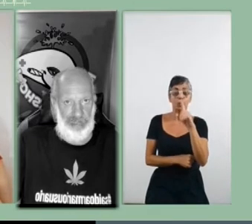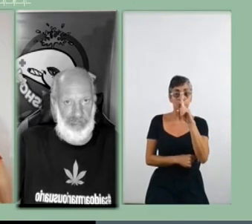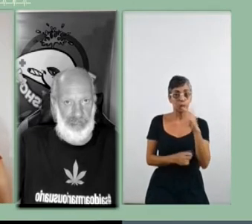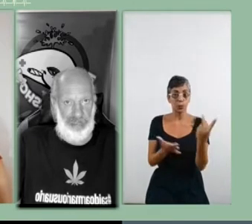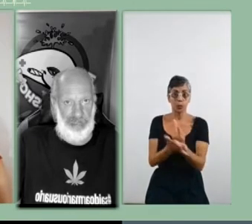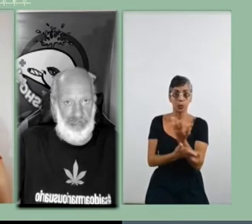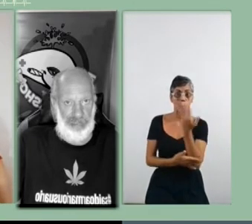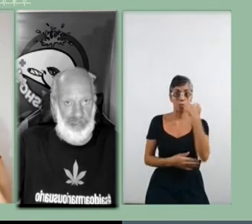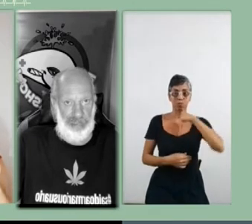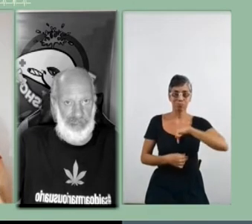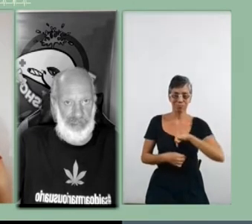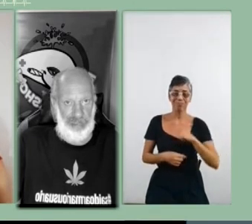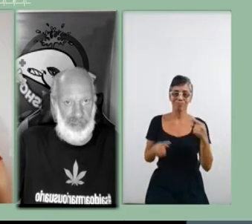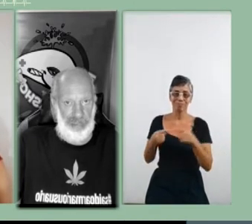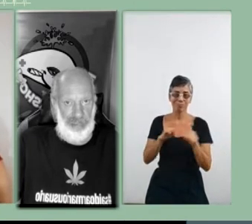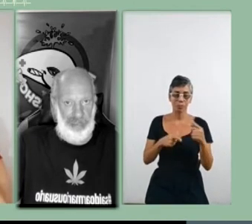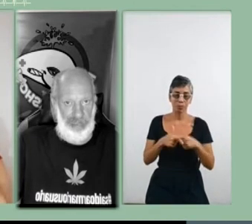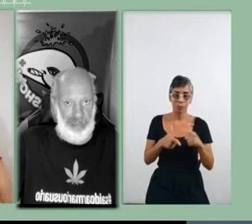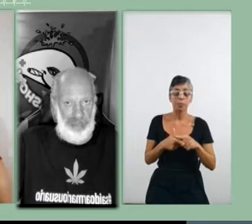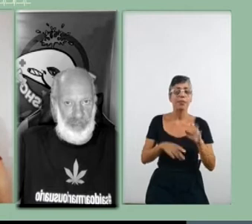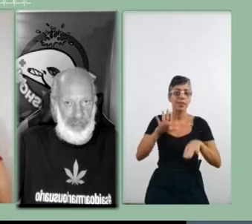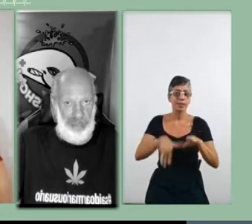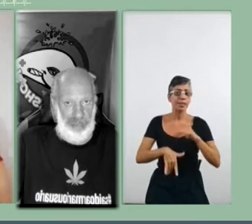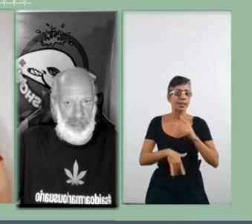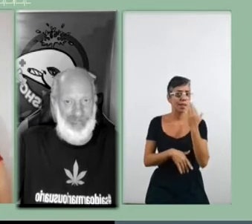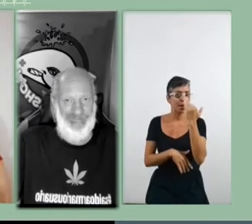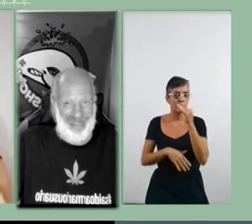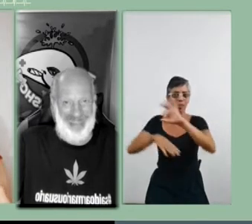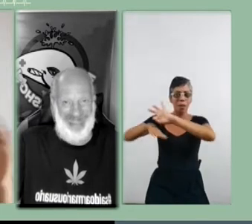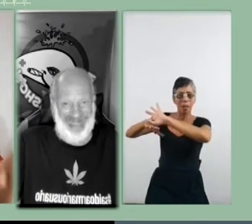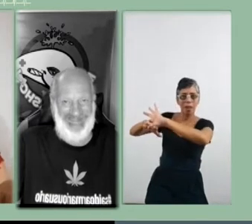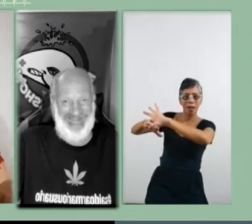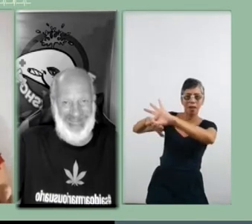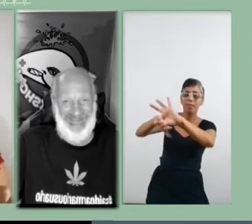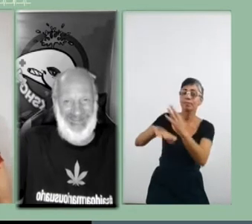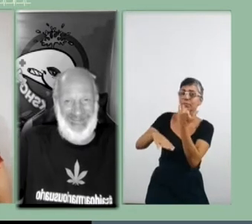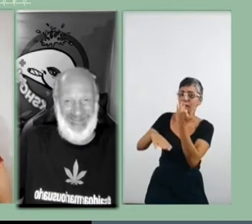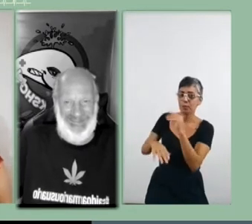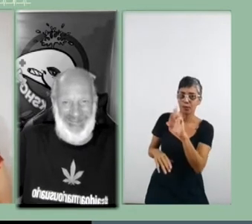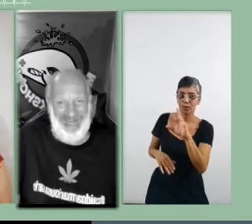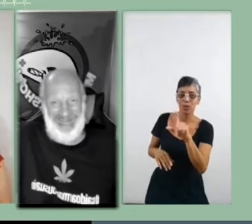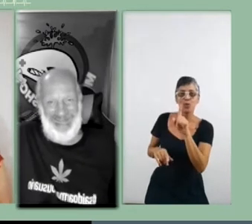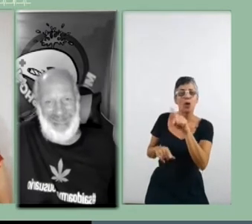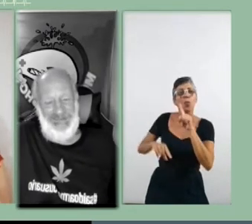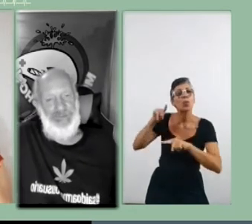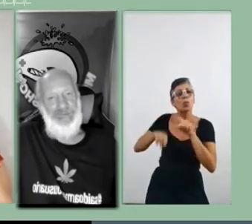alimentos que estão na prateleira que eles não são alimentos, né? São produtos alimentícios. Então, assim,